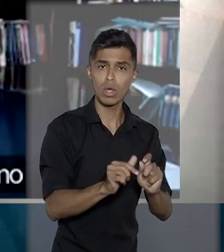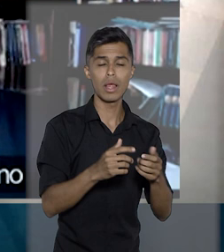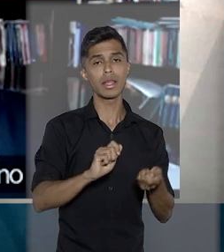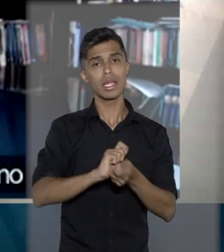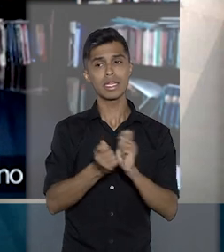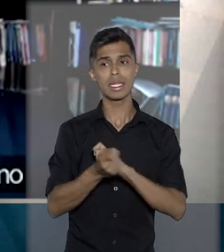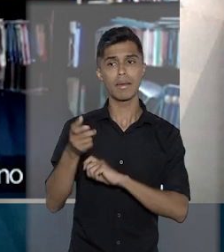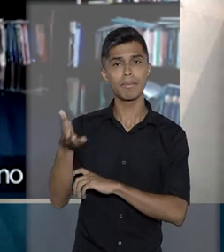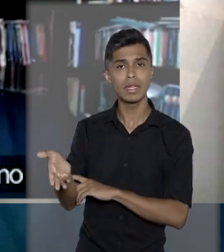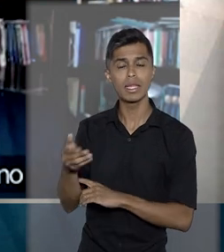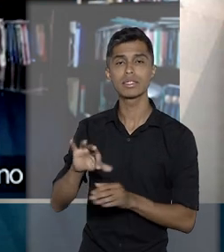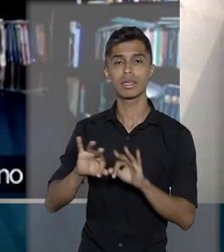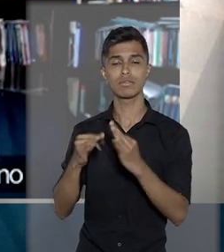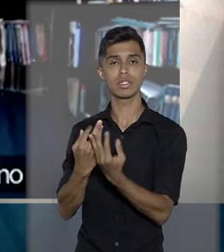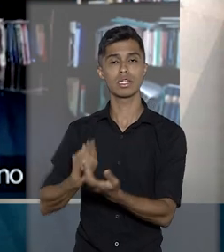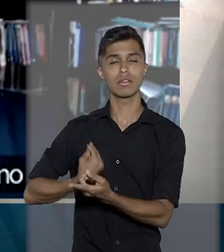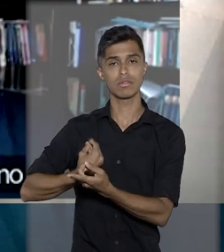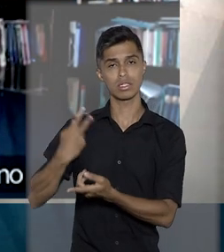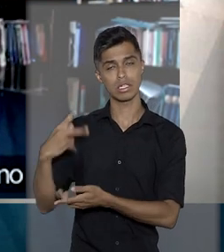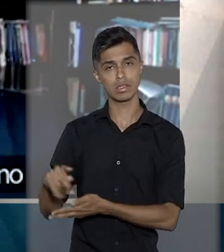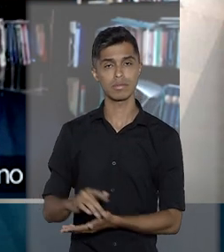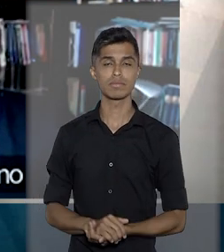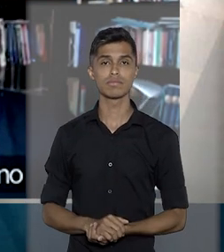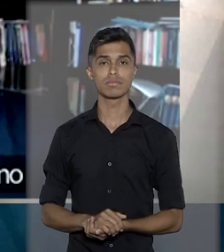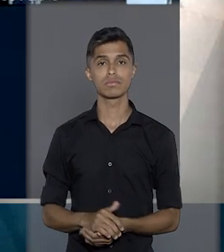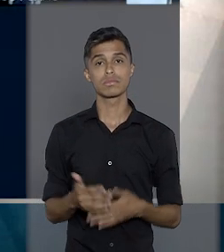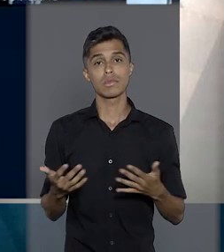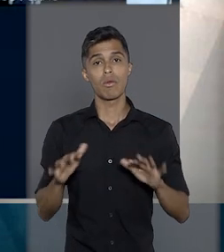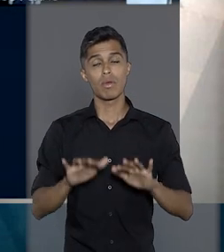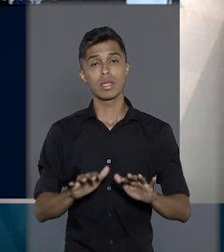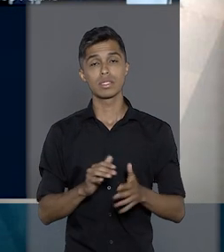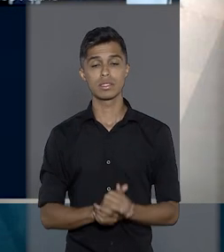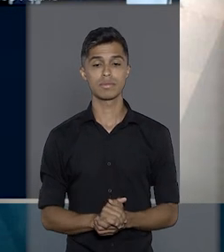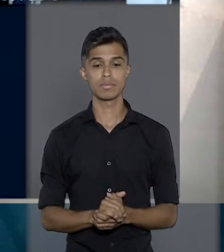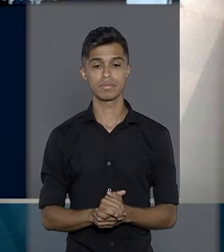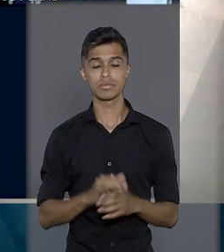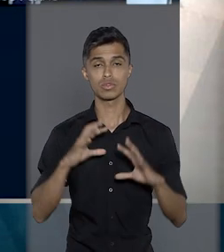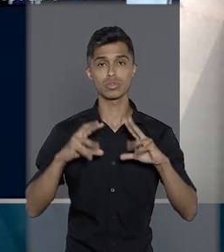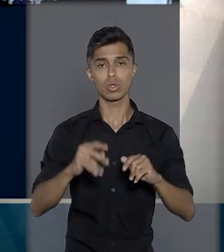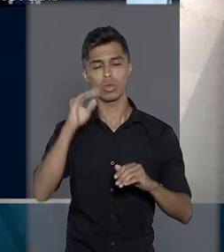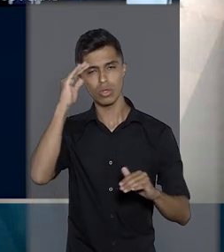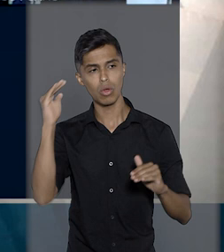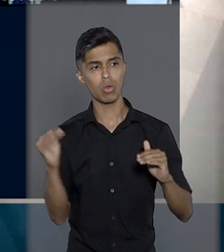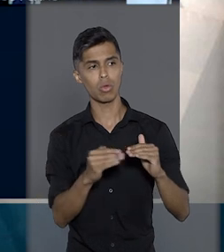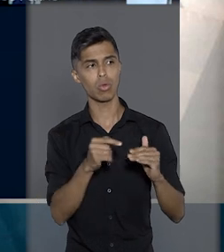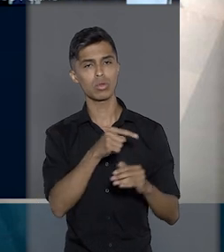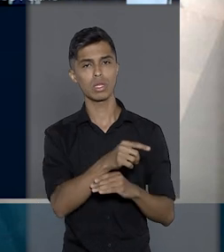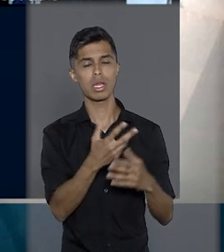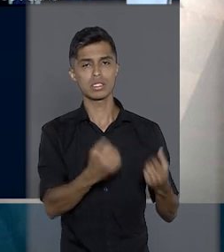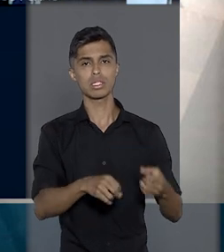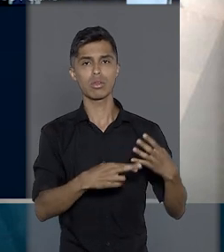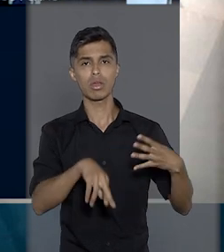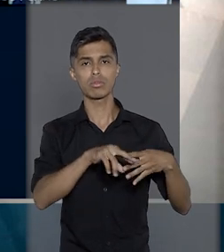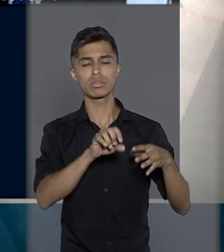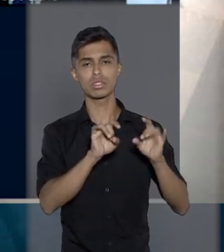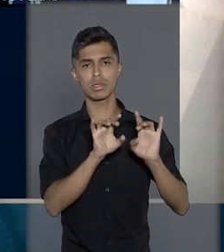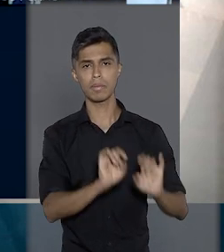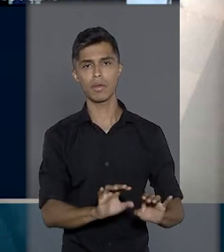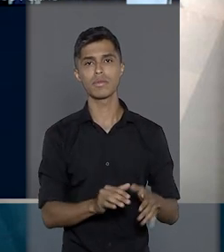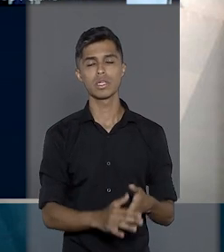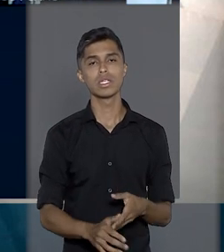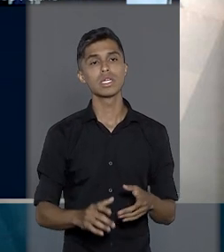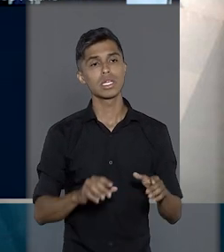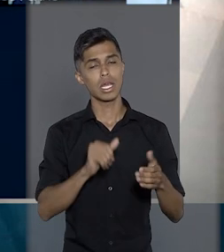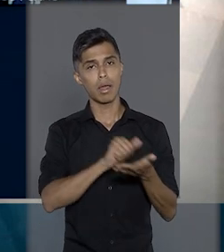adequá-lo a realidade social da família desta forma por unanimidade a turma deu provimento ao recurso especial e